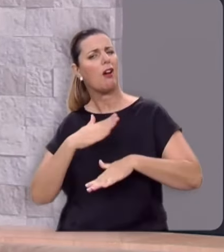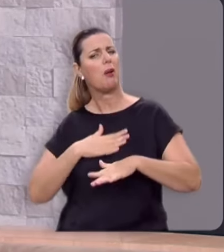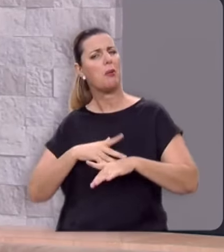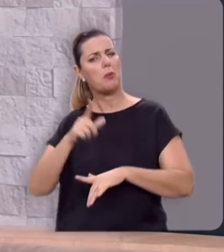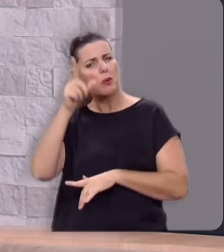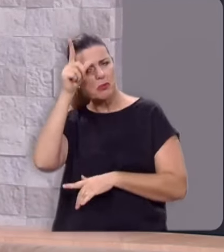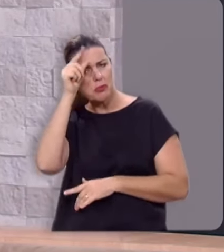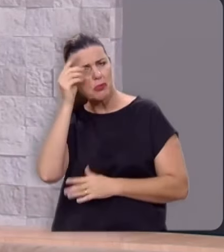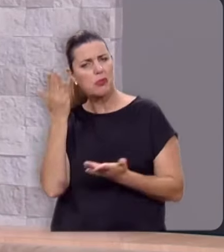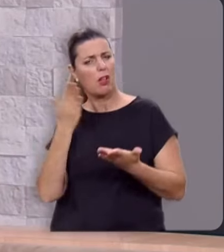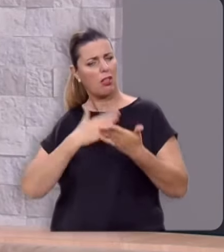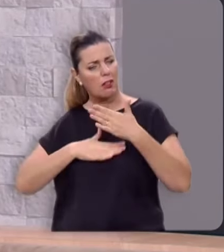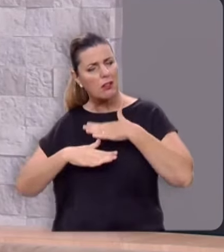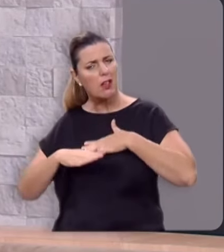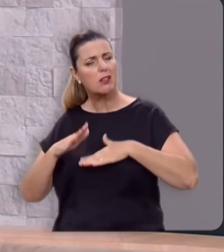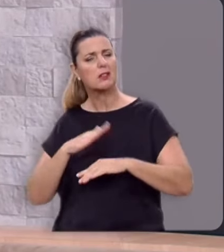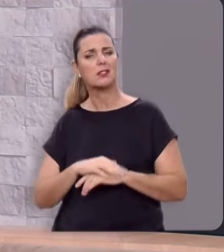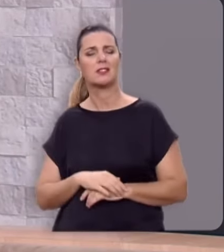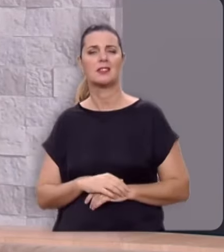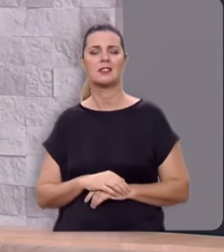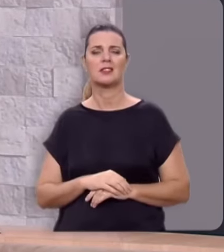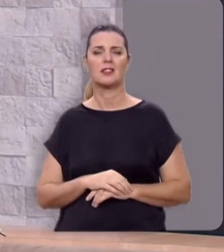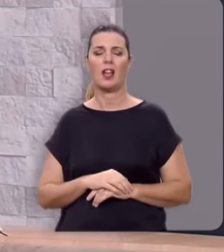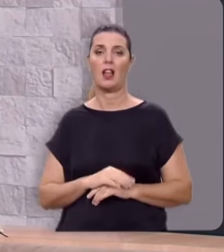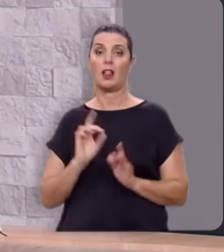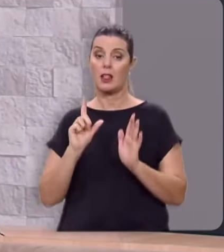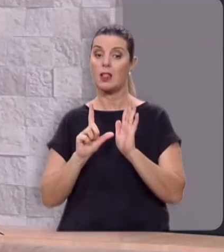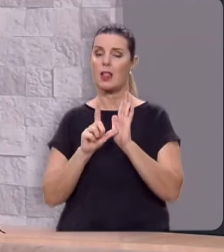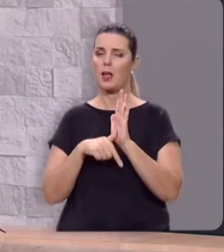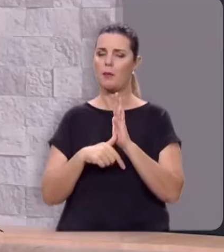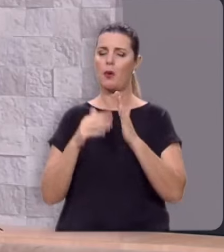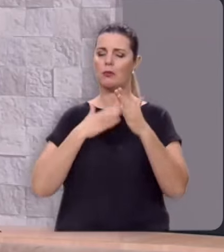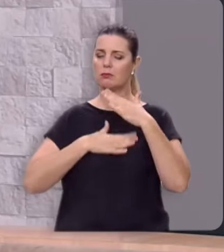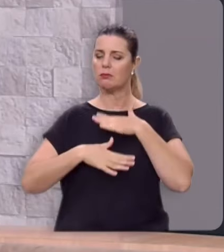Sossegue, descanse. E depois de